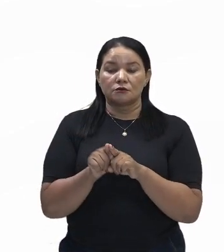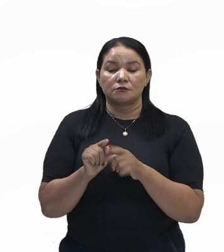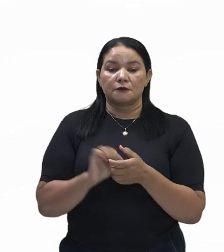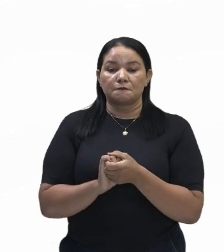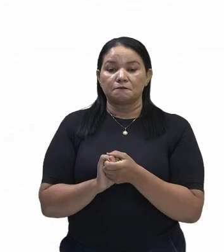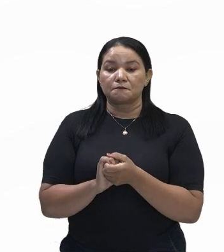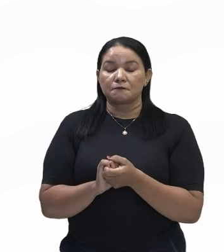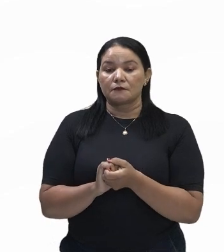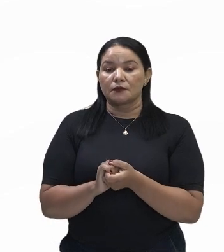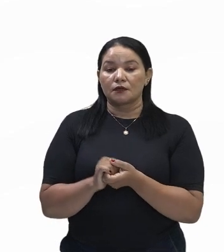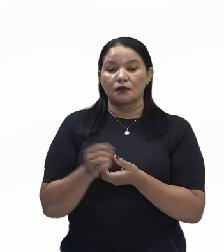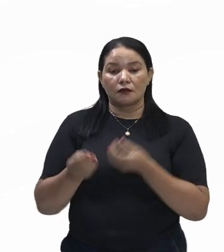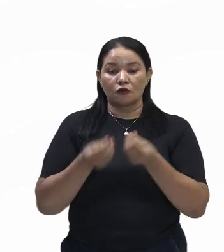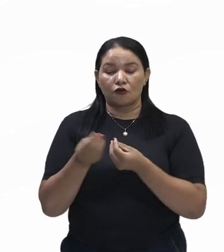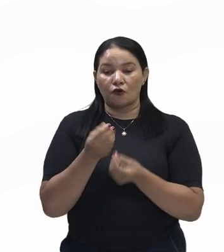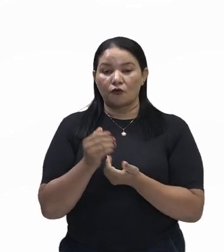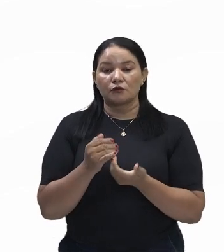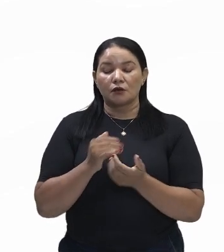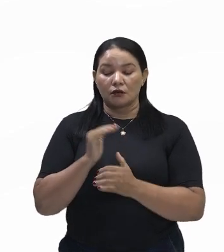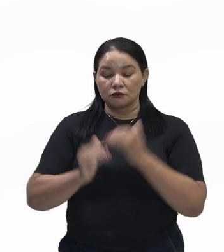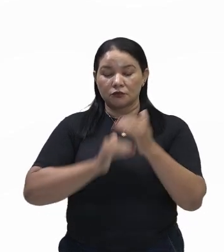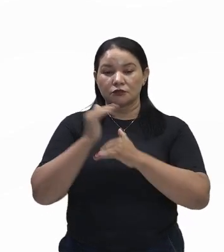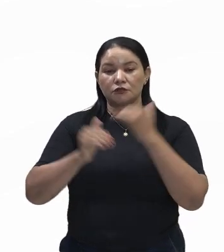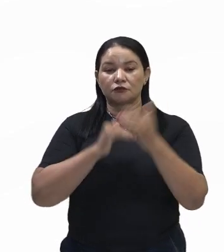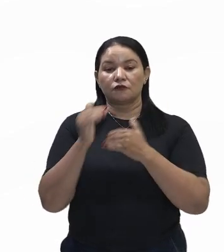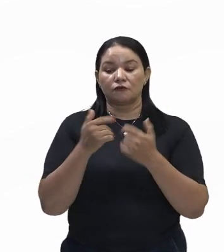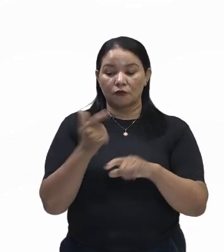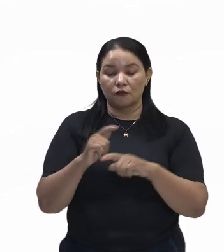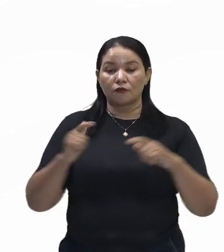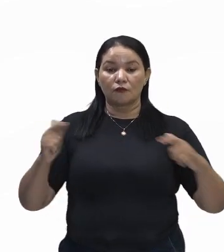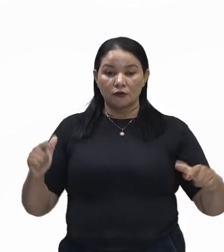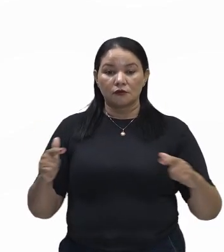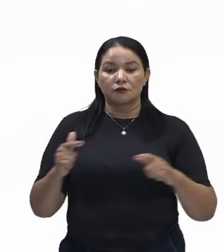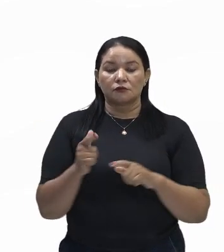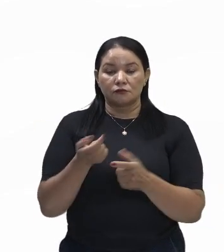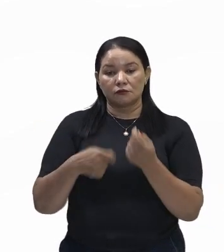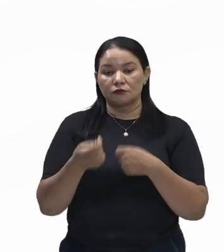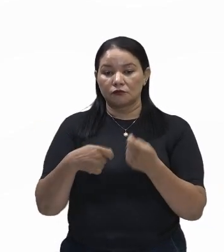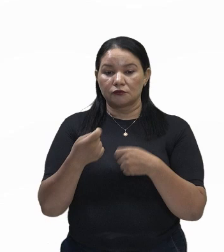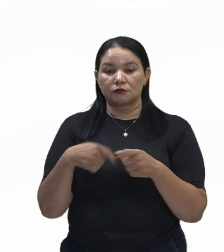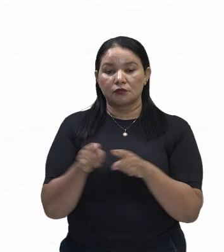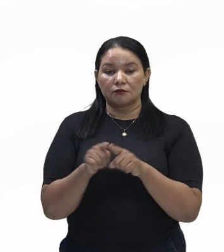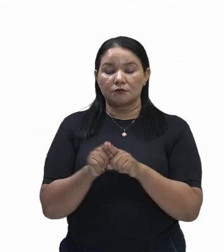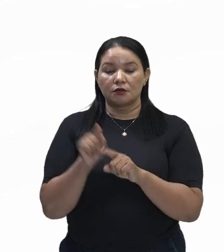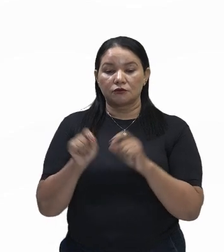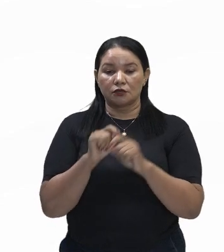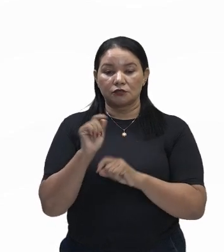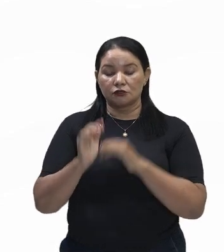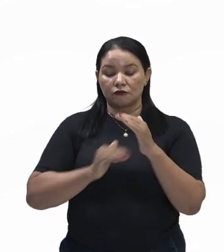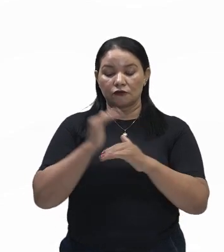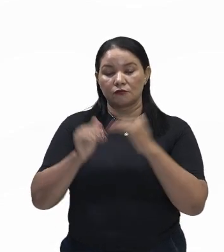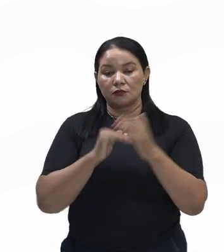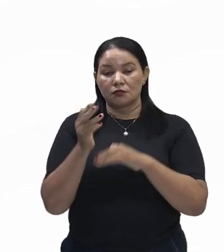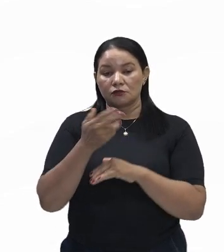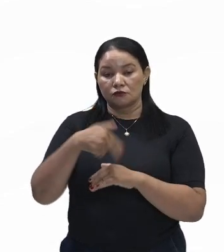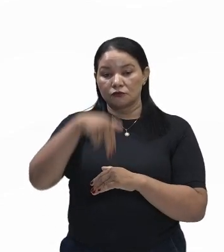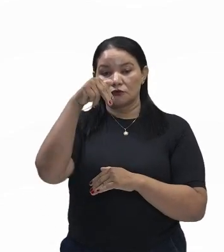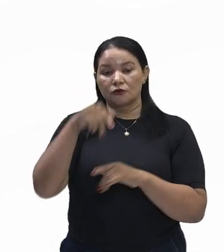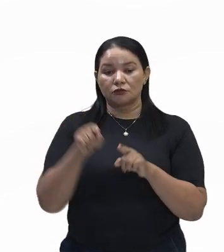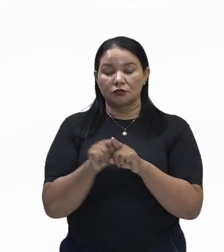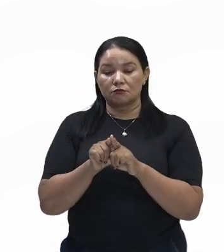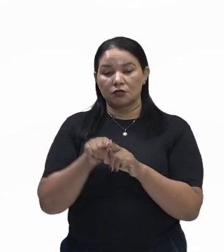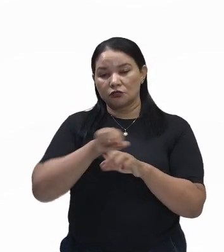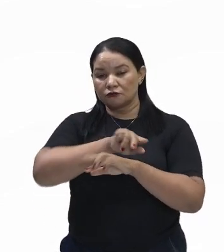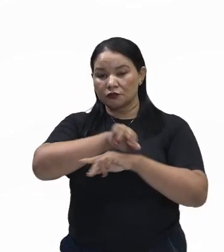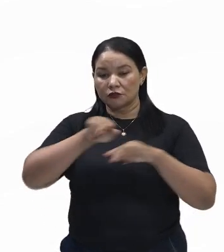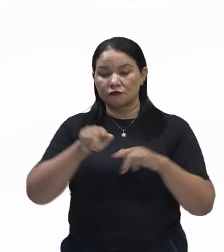decorrente justamente desse desenvolvimento econômico. O desenvolvimento da região norte, em que haverá uma